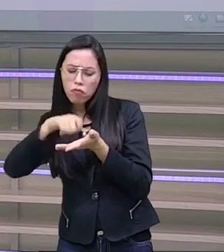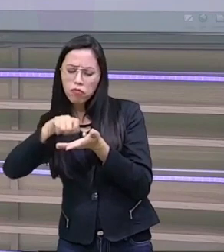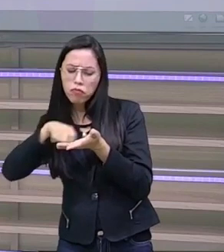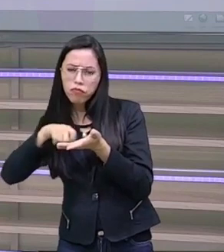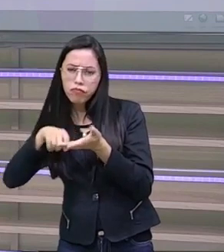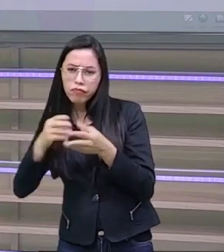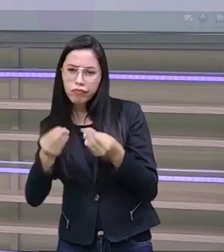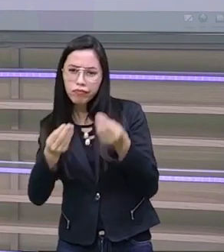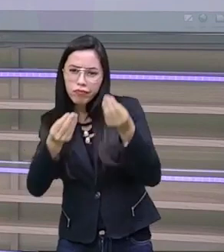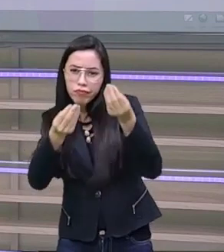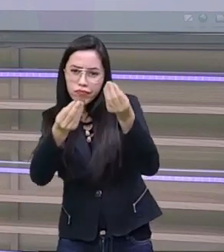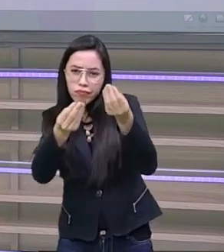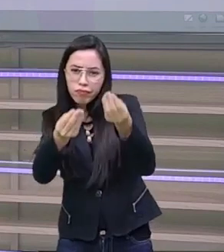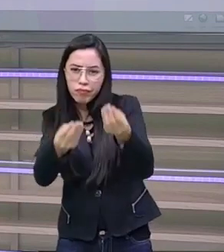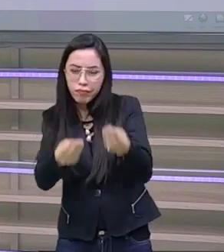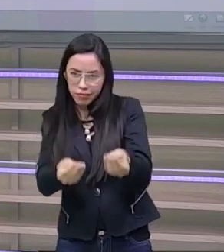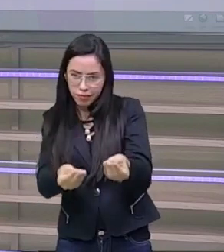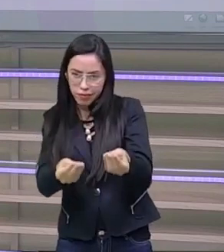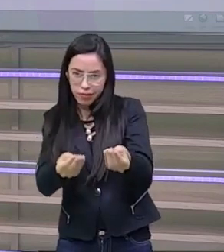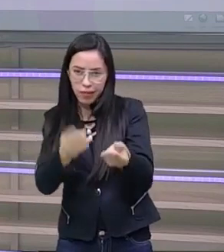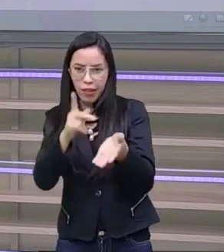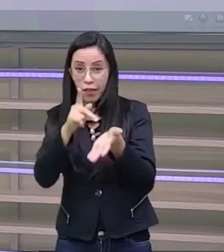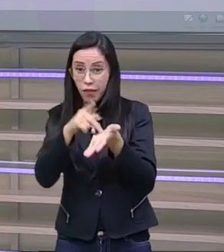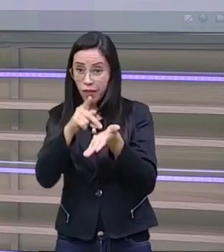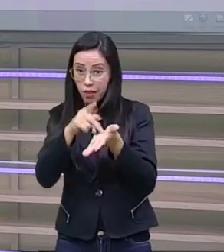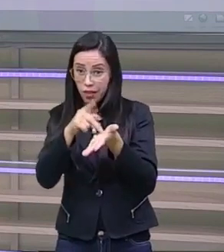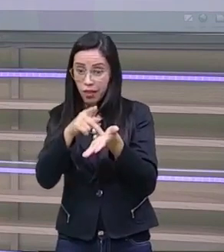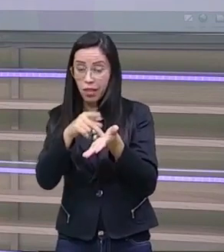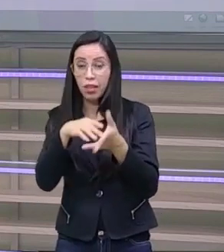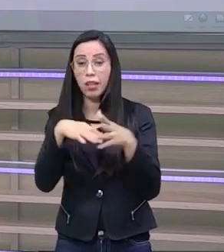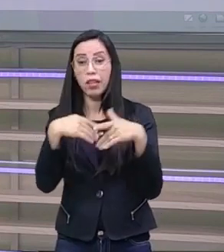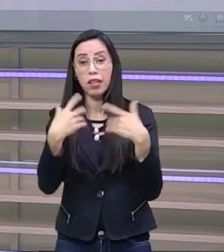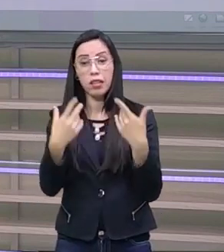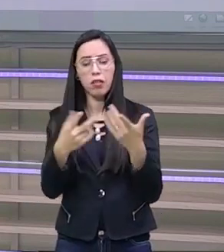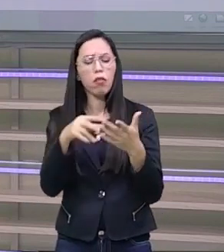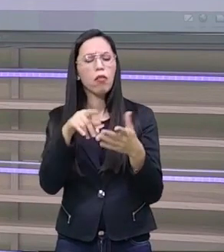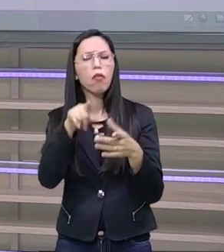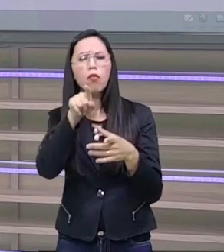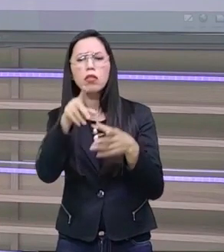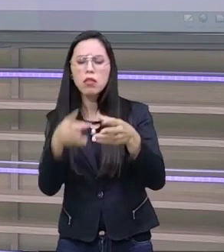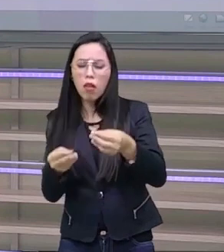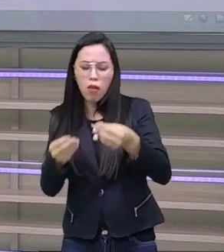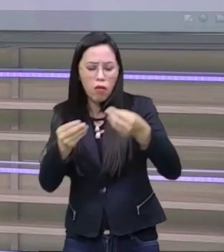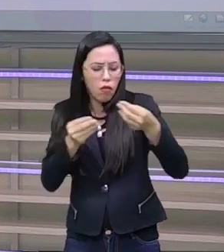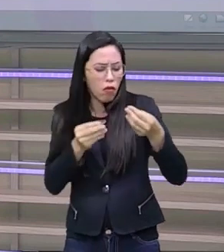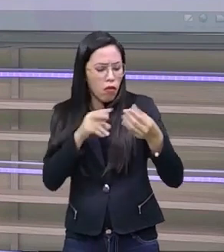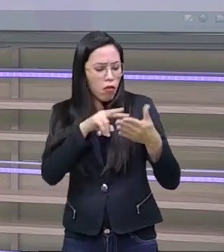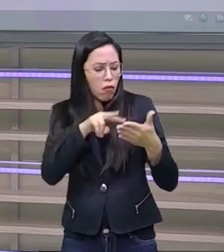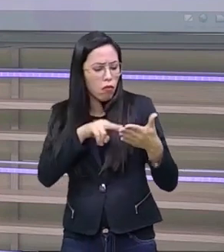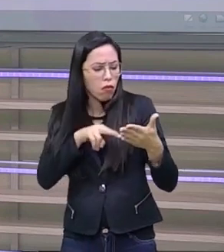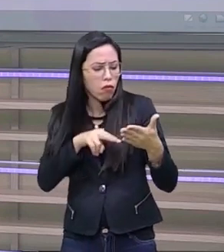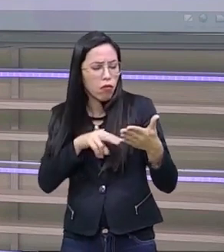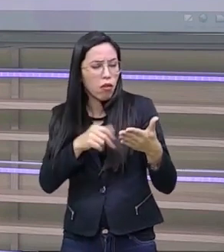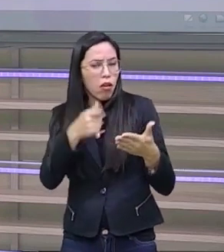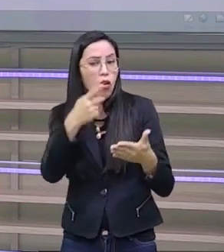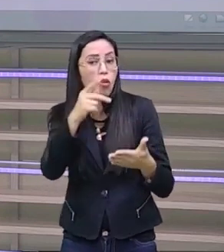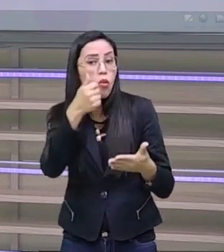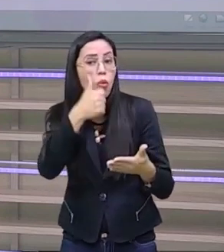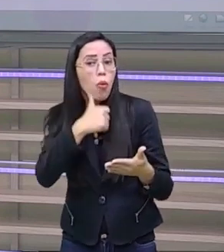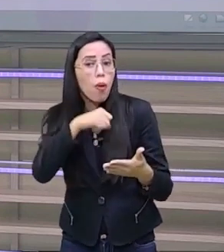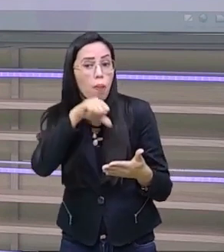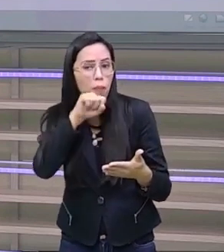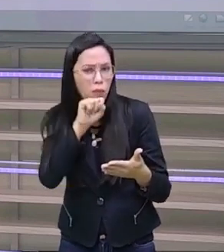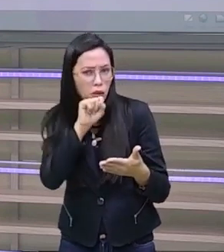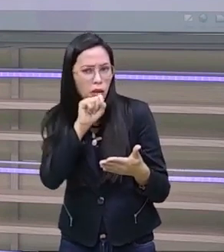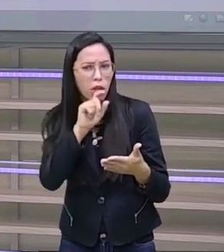você recebe ali? Uma receita, não é verdade? Você vai, faz a leitura do medicamento e lá sua mãe vai ler a bula para ver